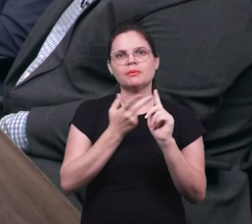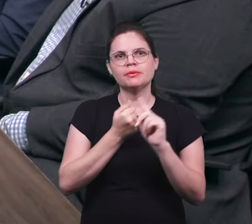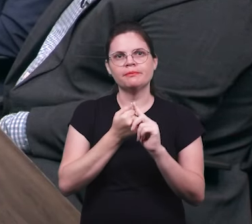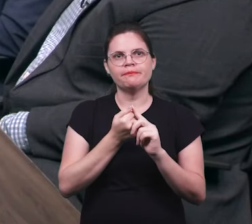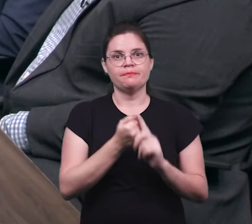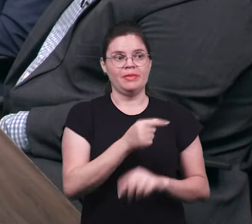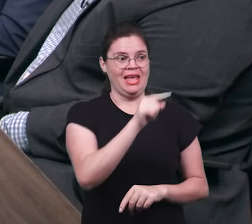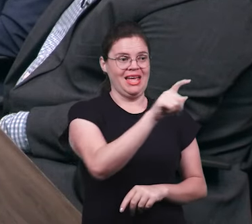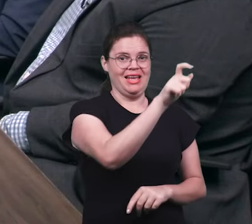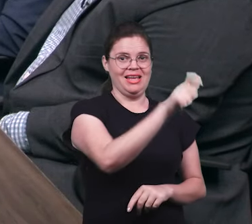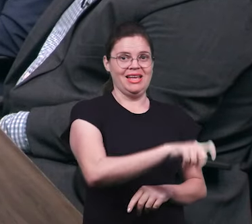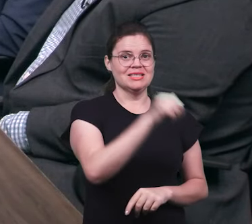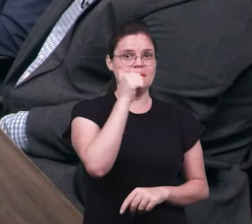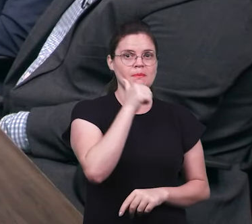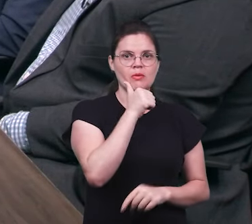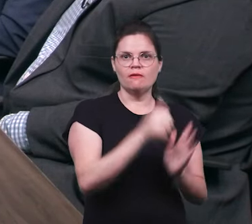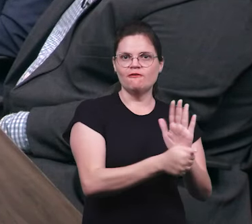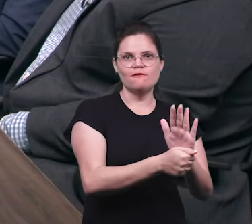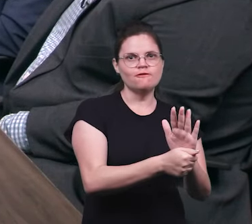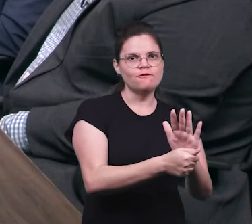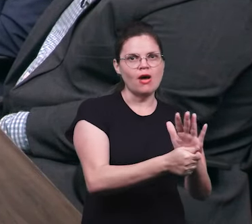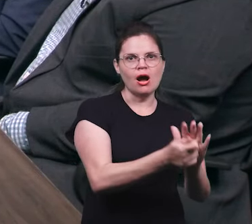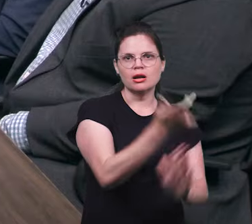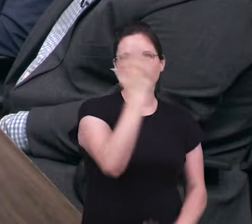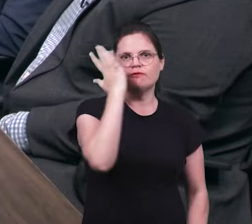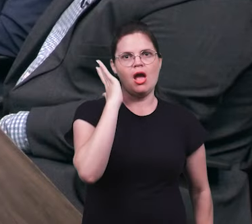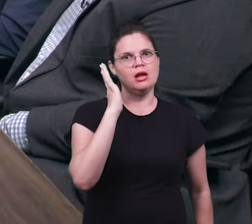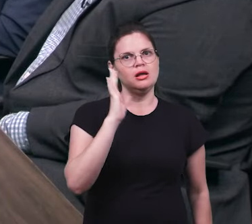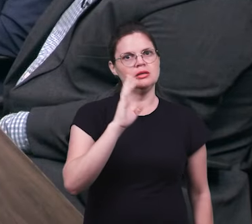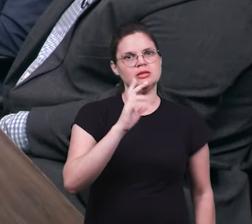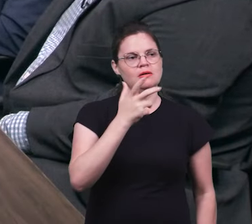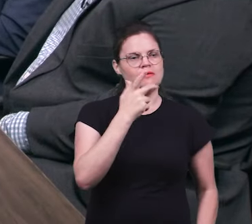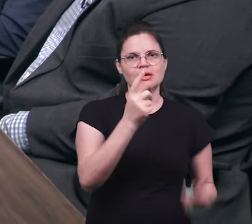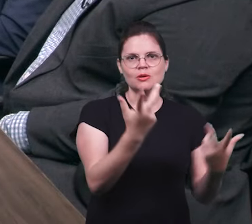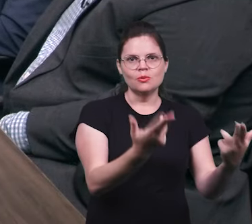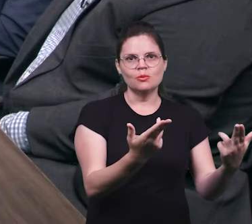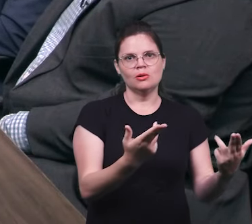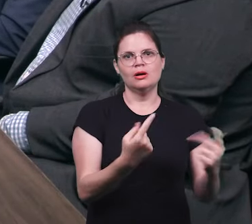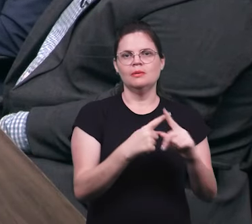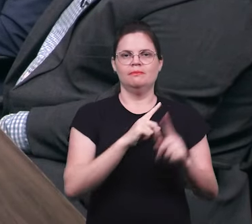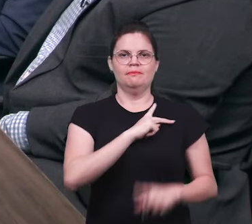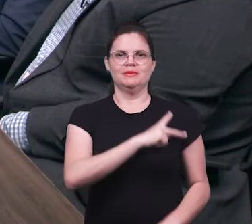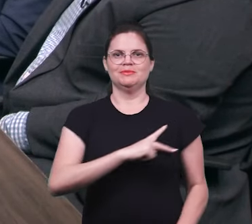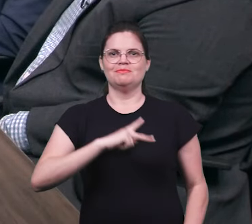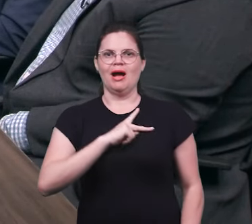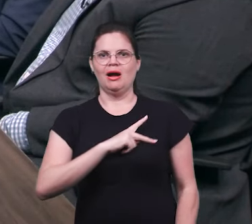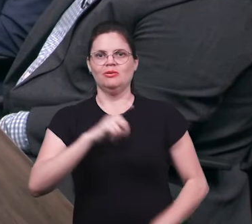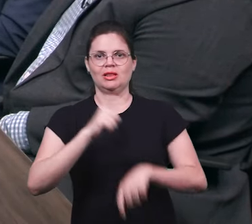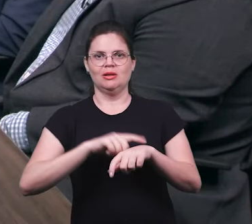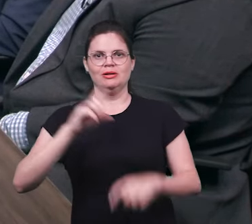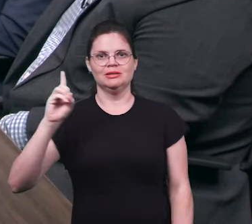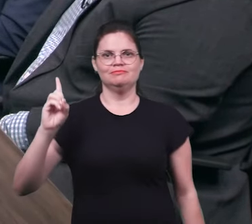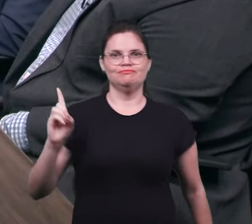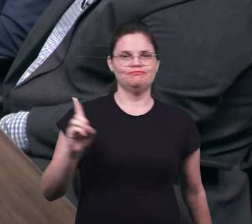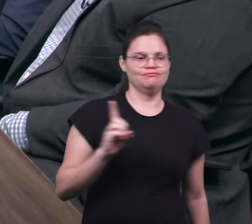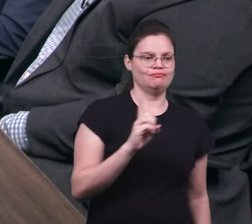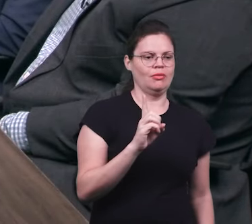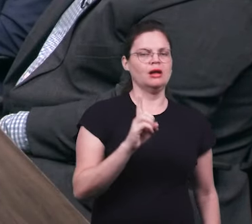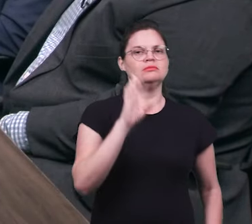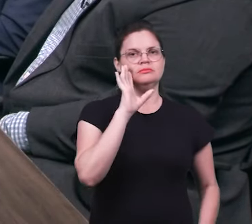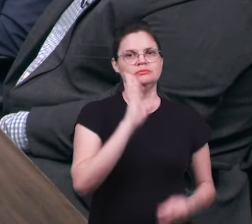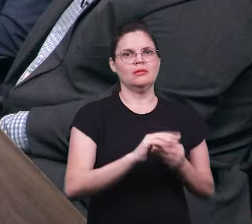ela fez isso. Paulo, quando chegou lá em último caso, que não tinha jeito, porque ele sabia que haveria uma reação.